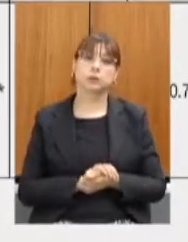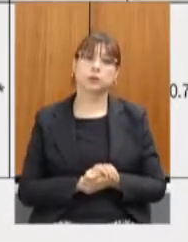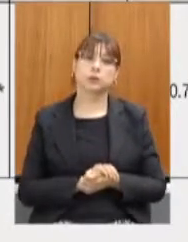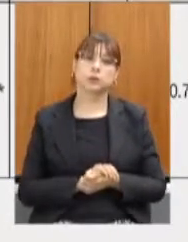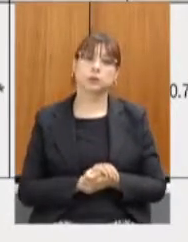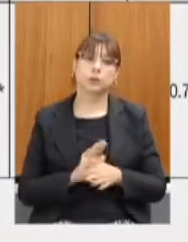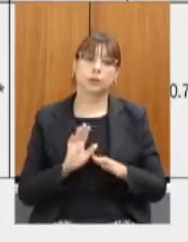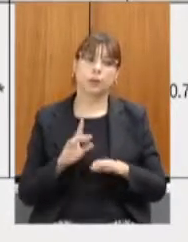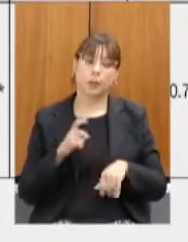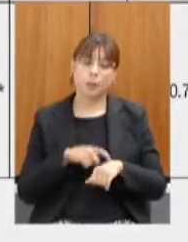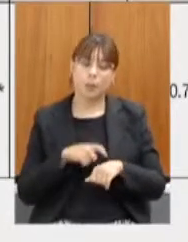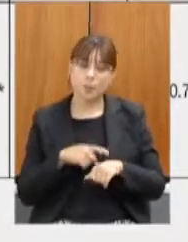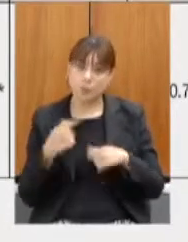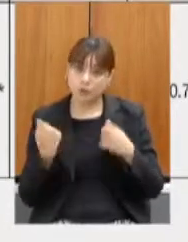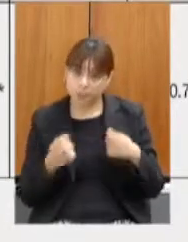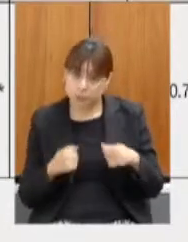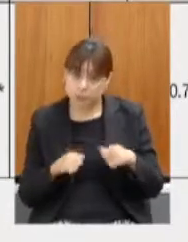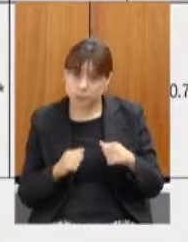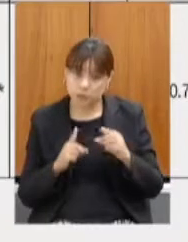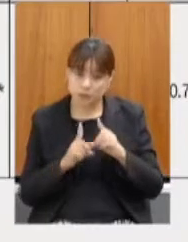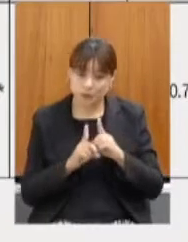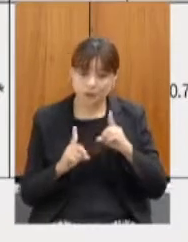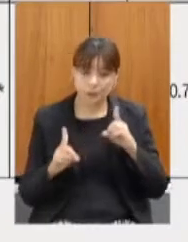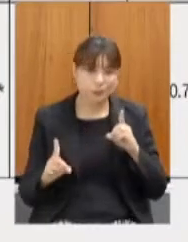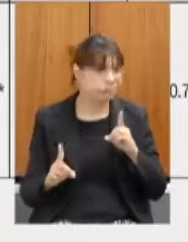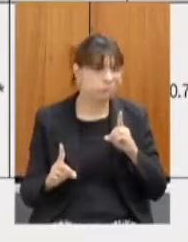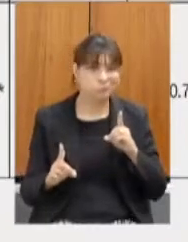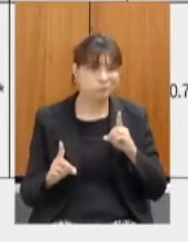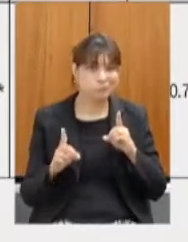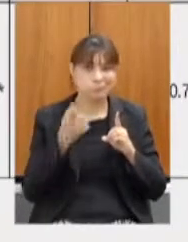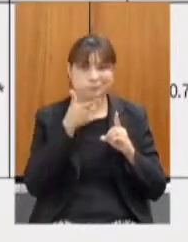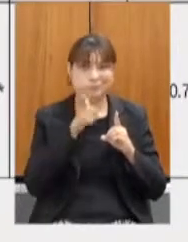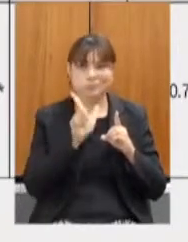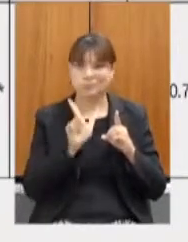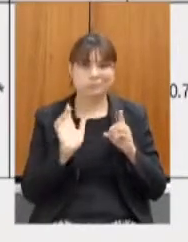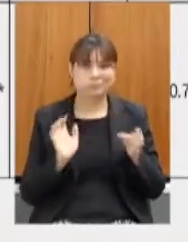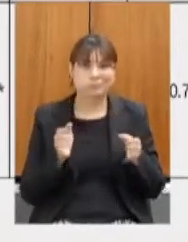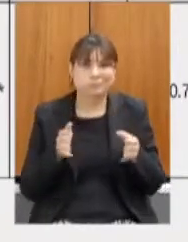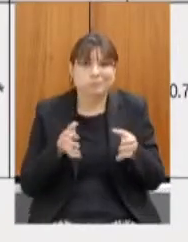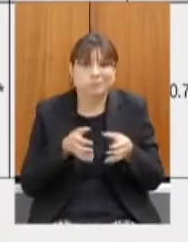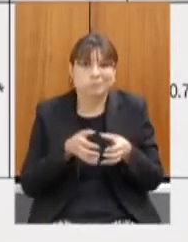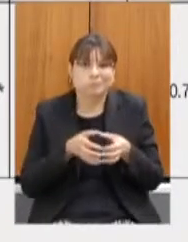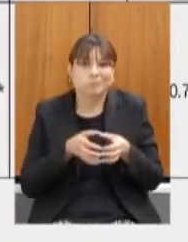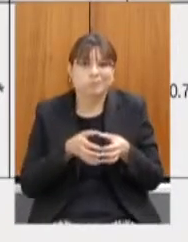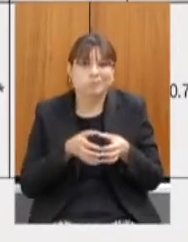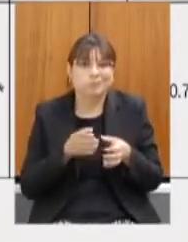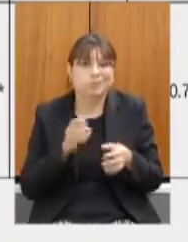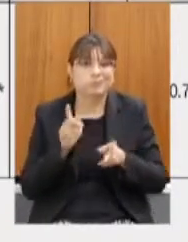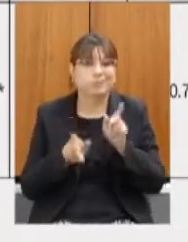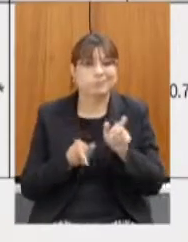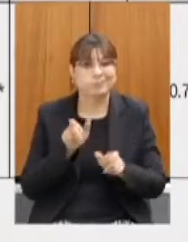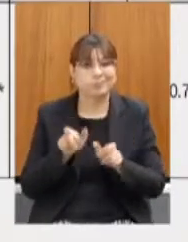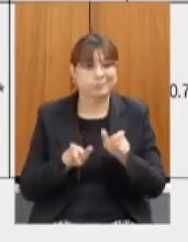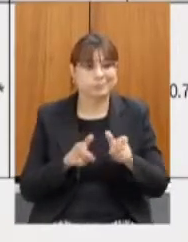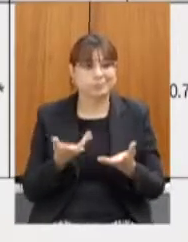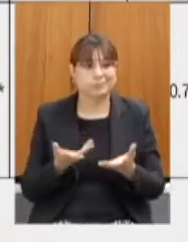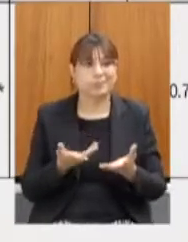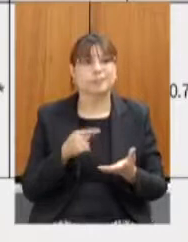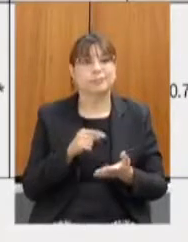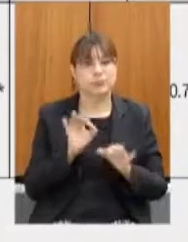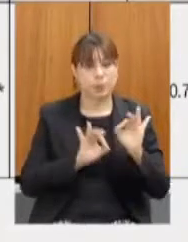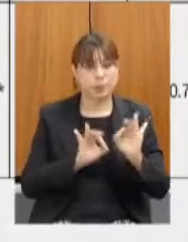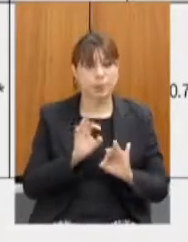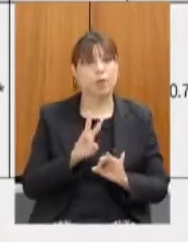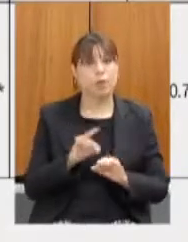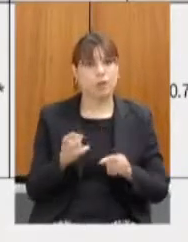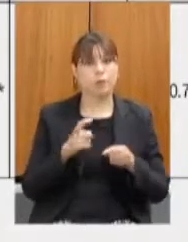necessidade de distanciamento não tem como nos reunimos pessoas né esse programa ele será retomado Já está tudo